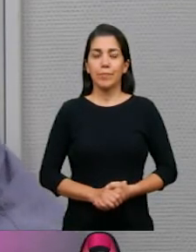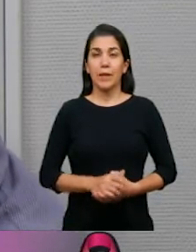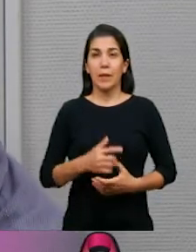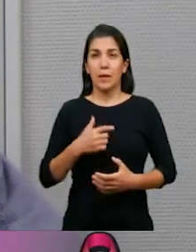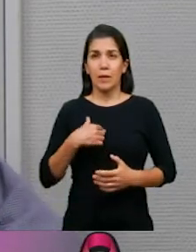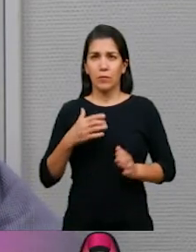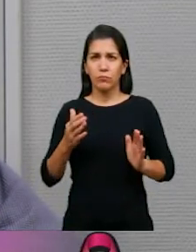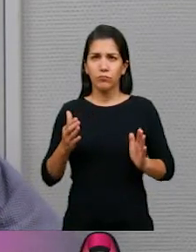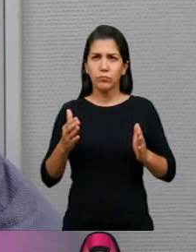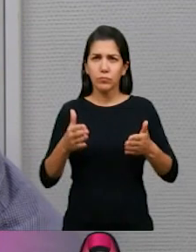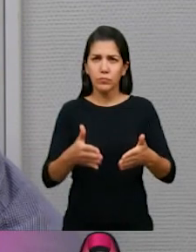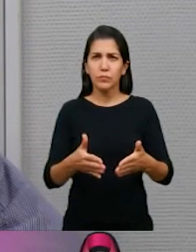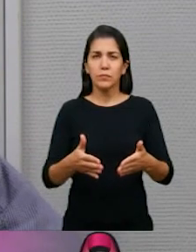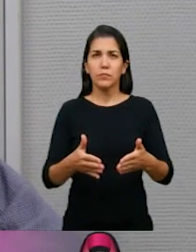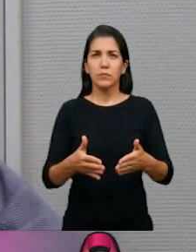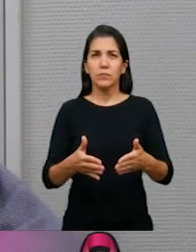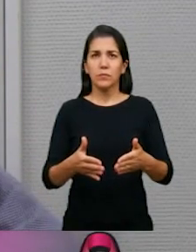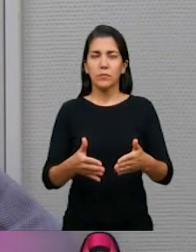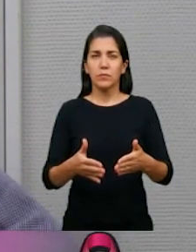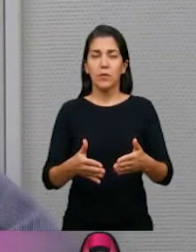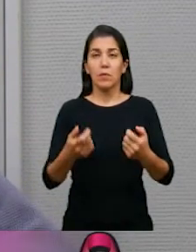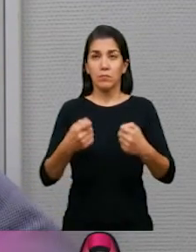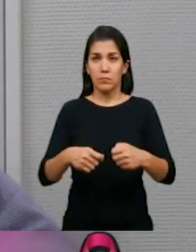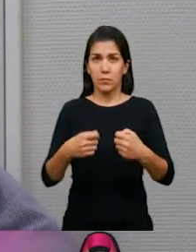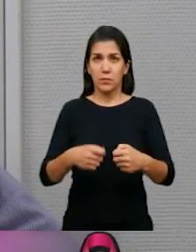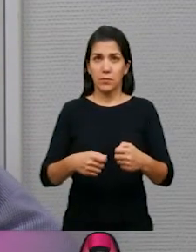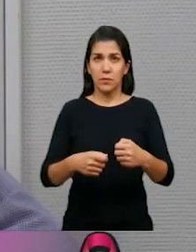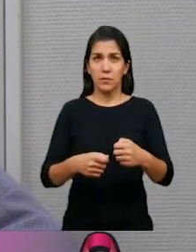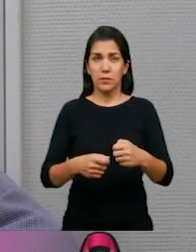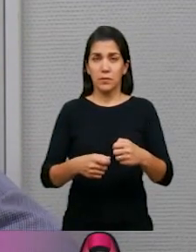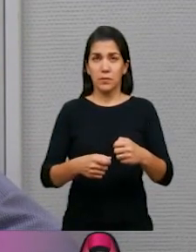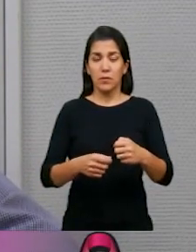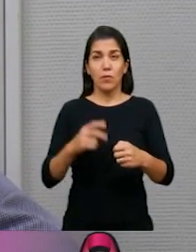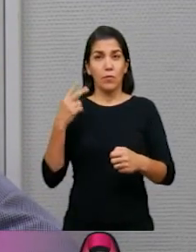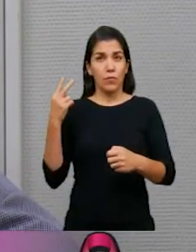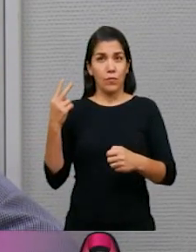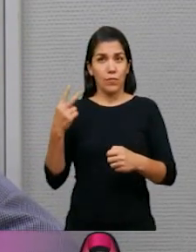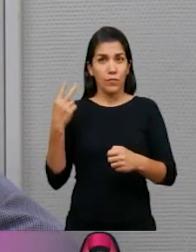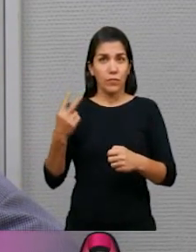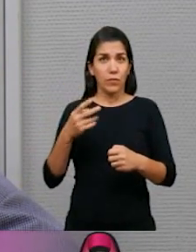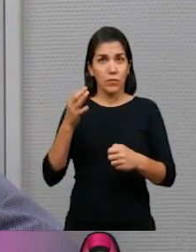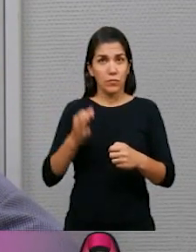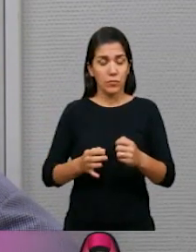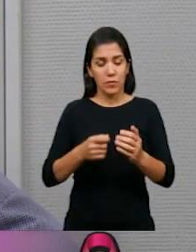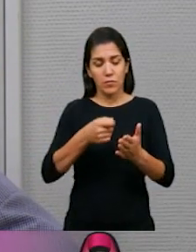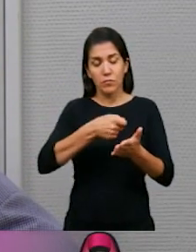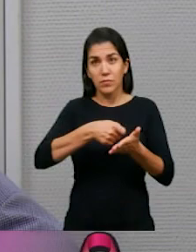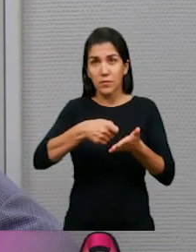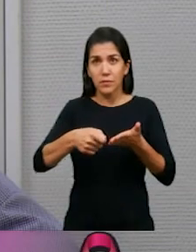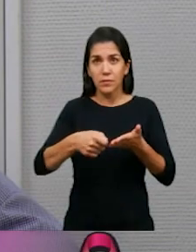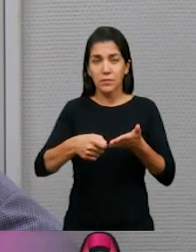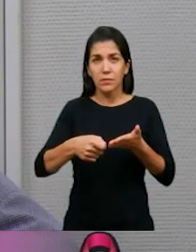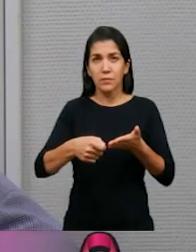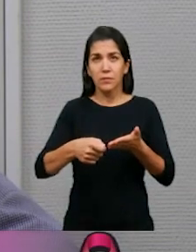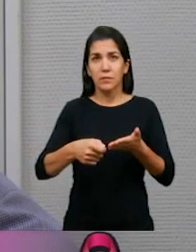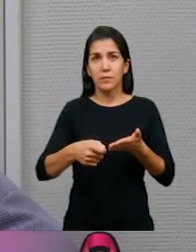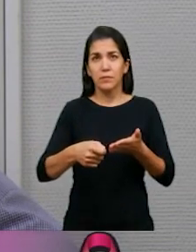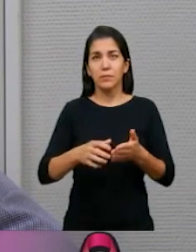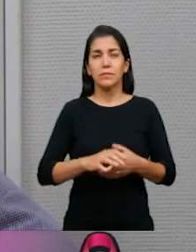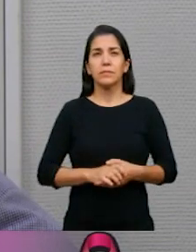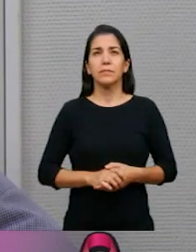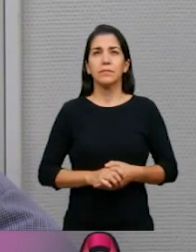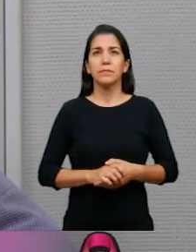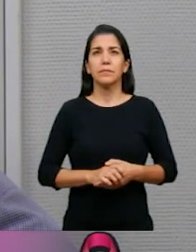objetivo em dizer que tinha que estar escrito o número da taxa aqui, o valor certo. Mas o colega vereador Jaime fez um raciocínio que desmerece o